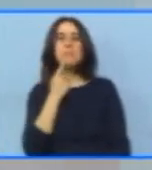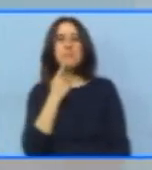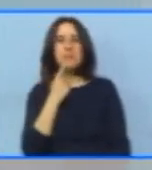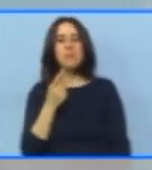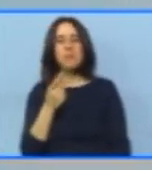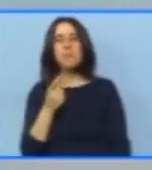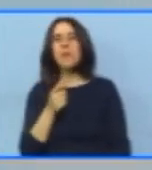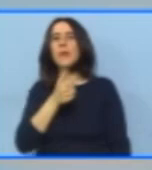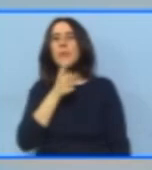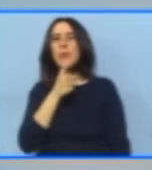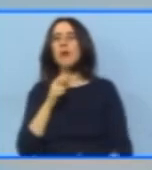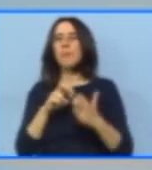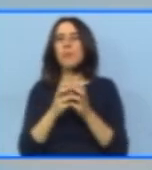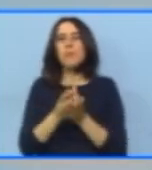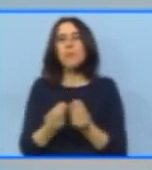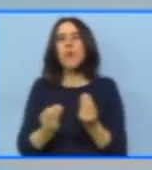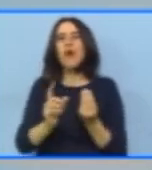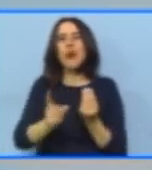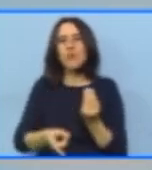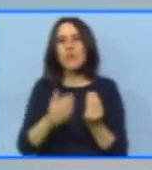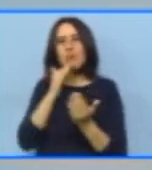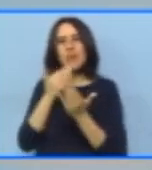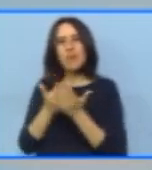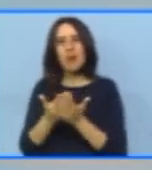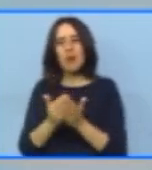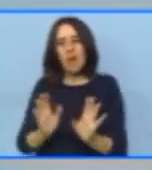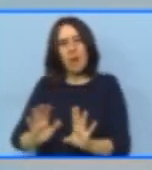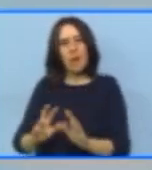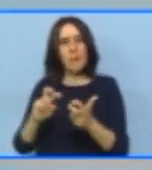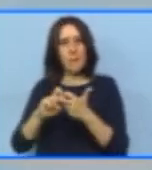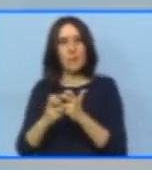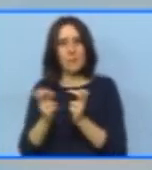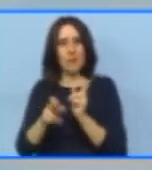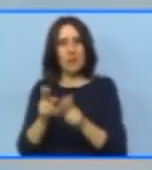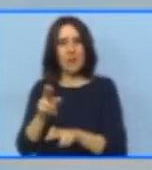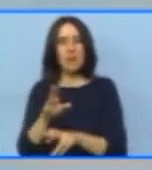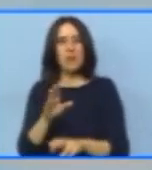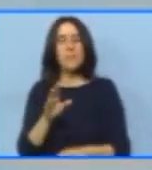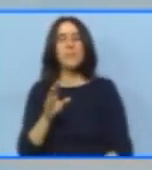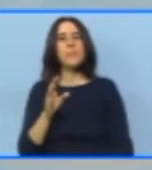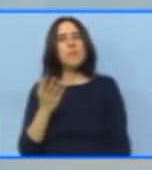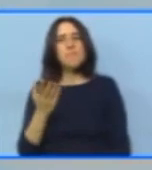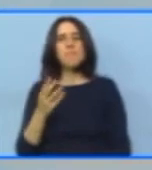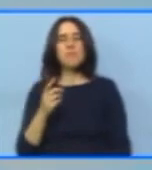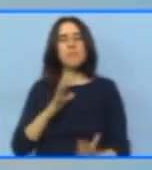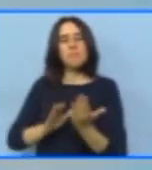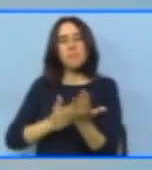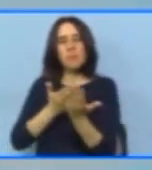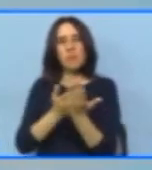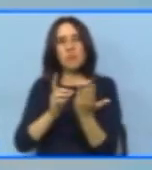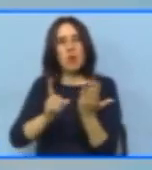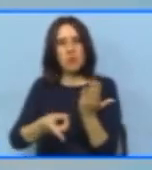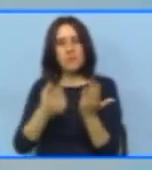ir para atacar os problemas, para resolver a causa de cada problema, o que é que se deve propor